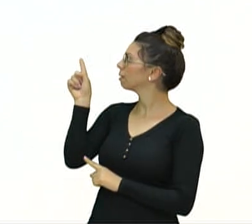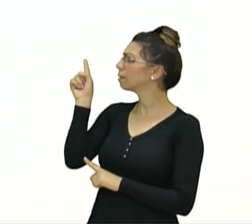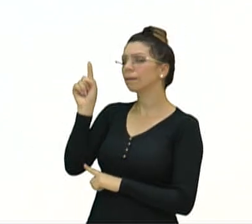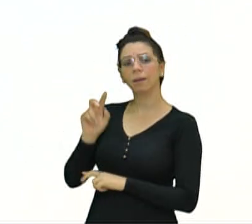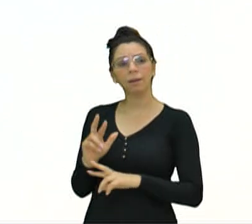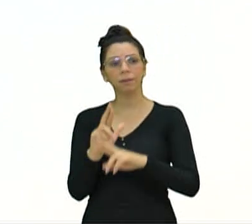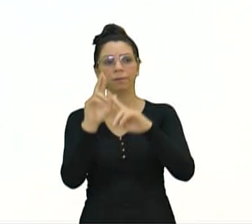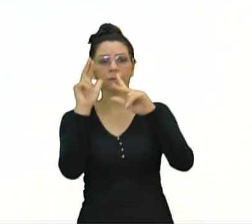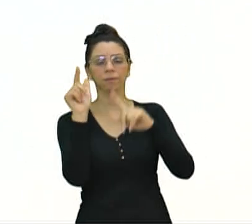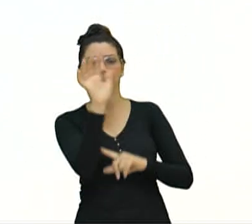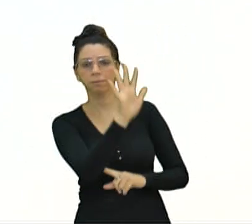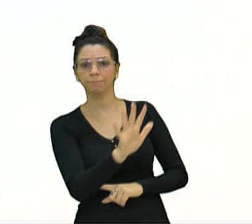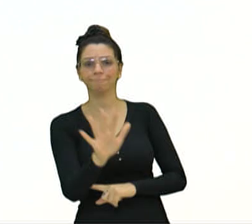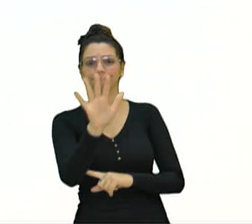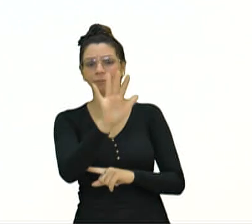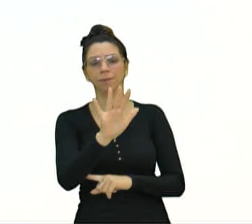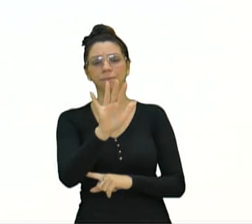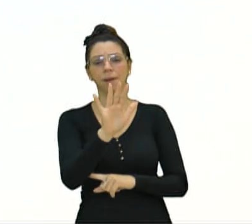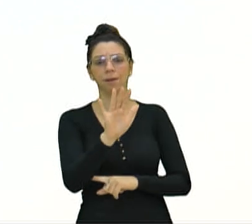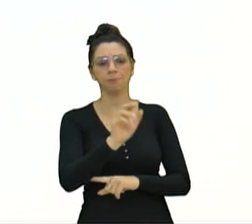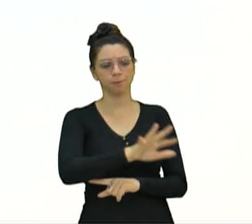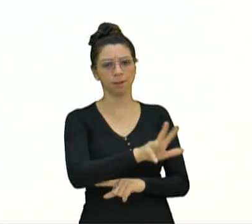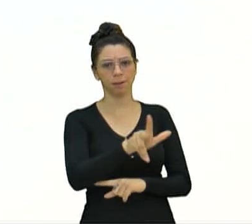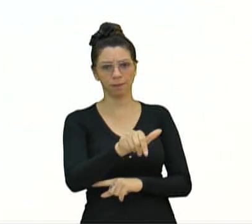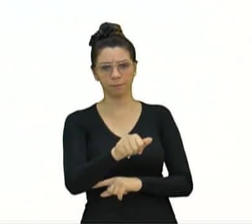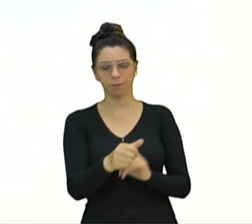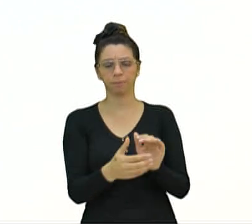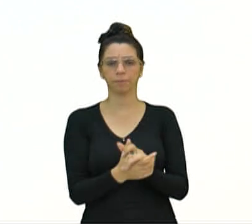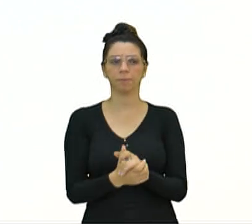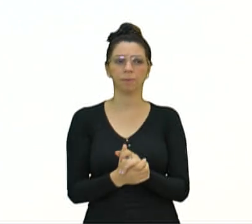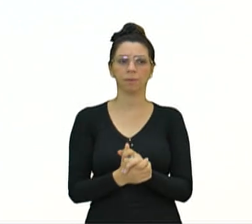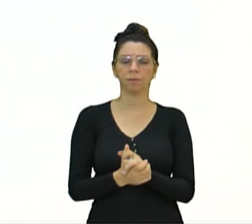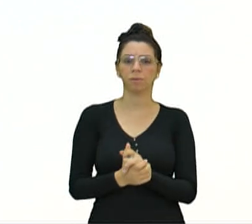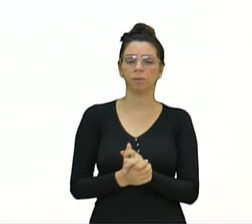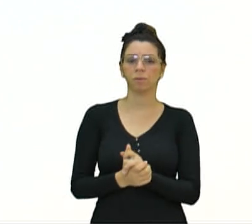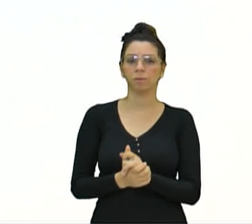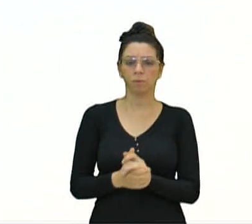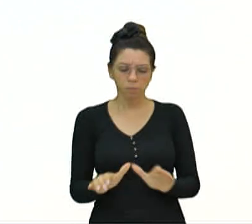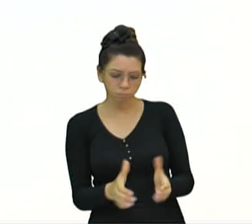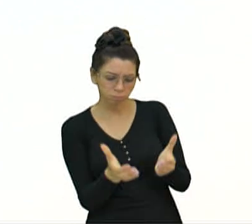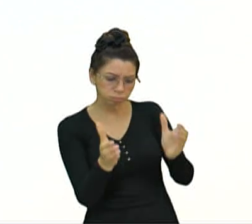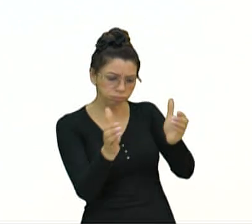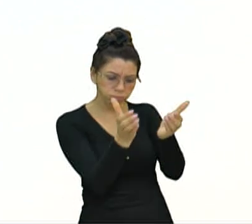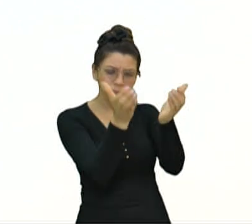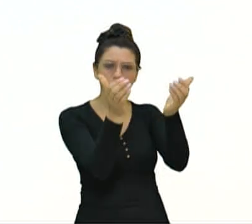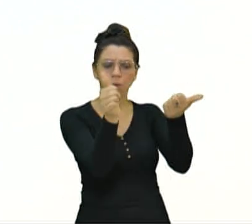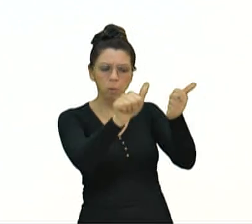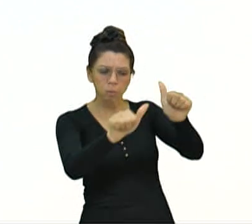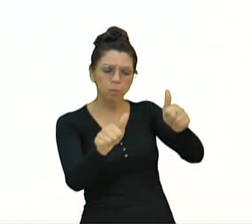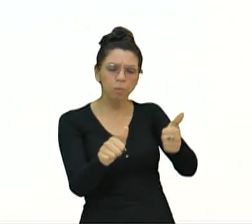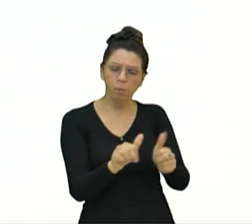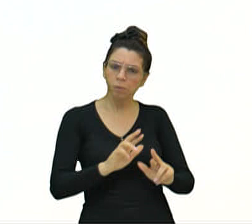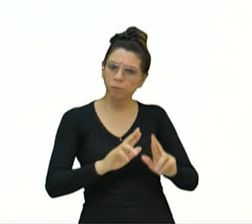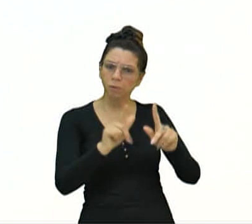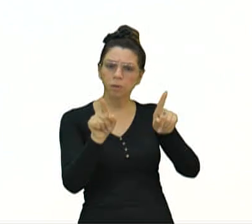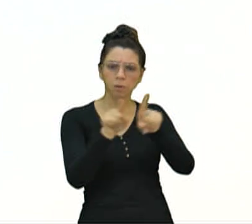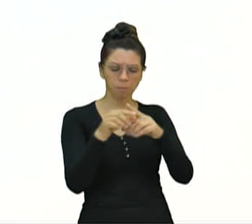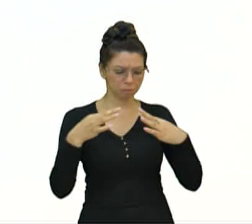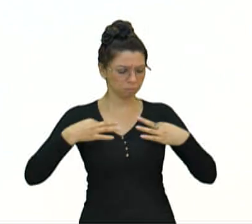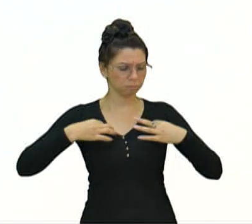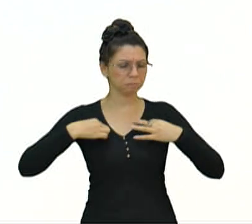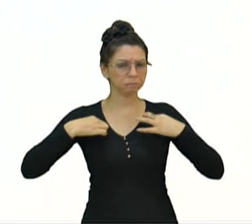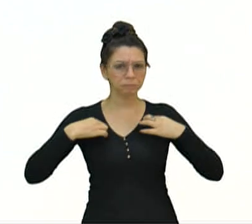nós vimos com os tambores africanos. O formato, o posicionamento dos tambores é diferente. Observem a vestimenta